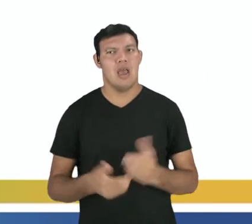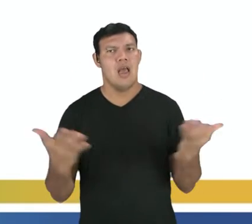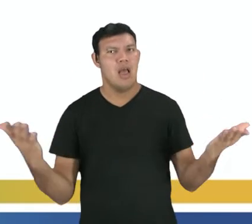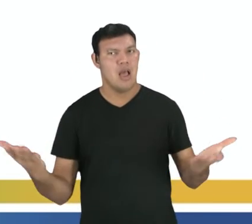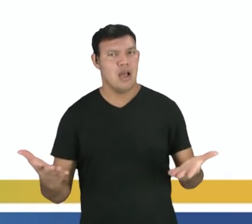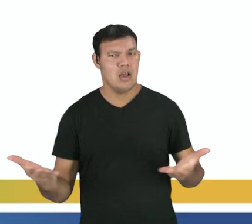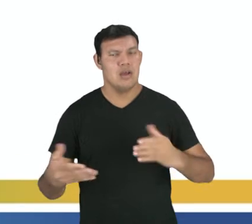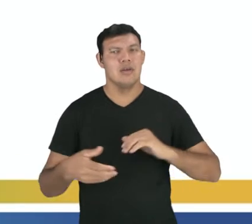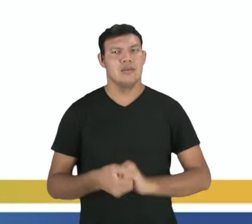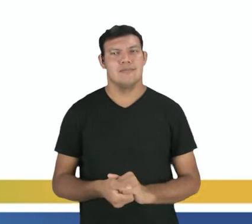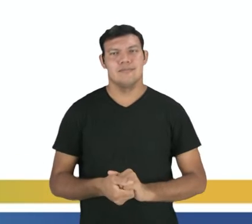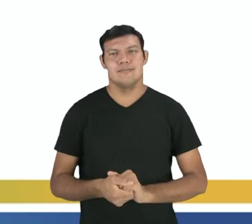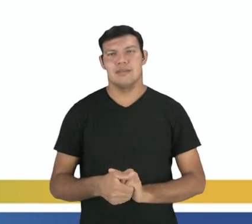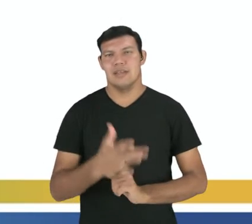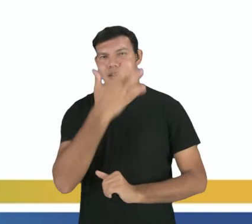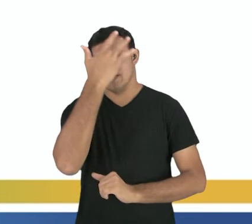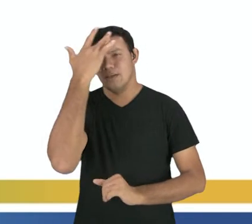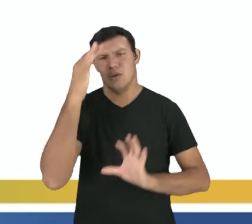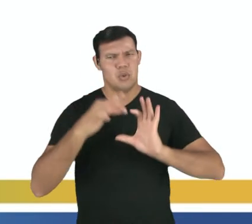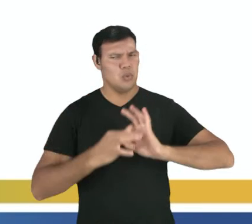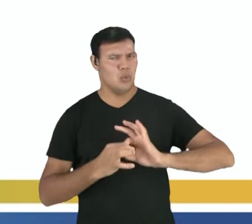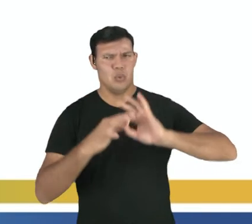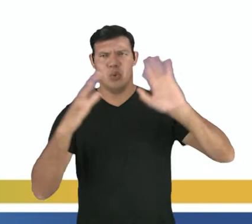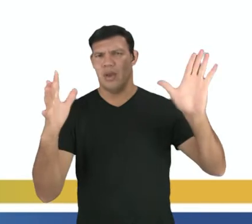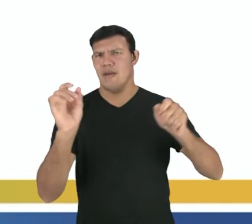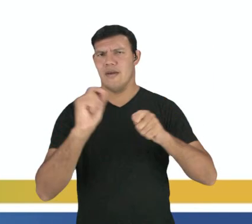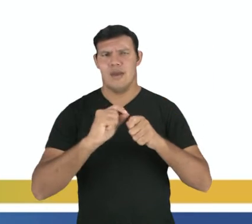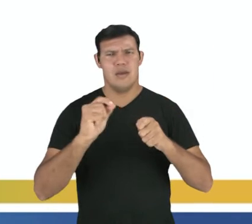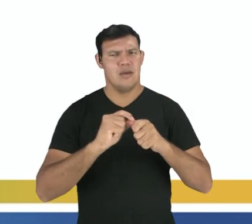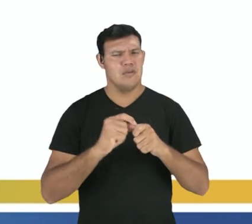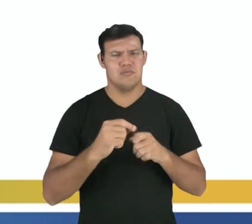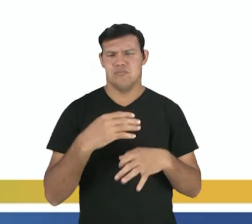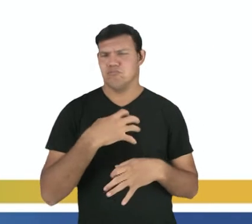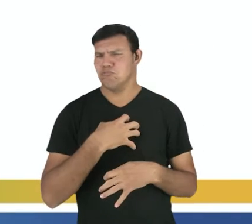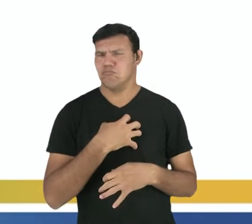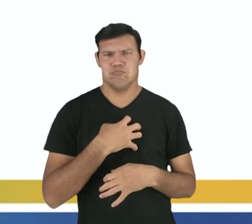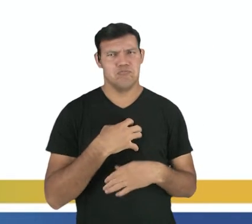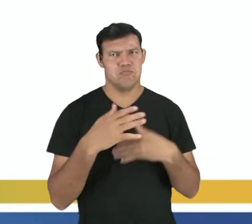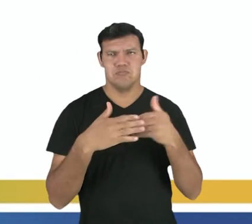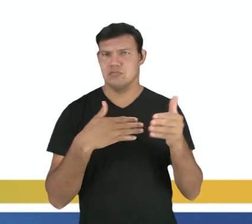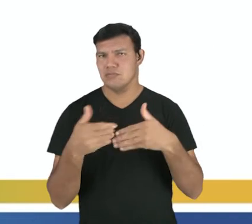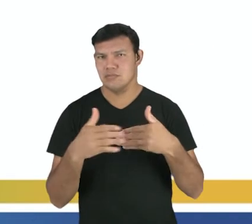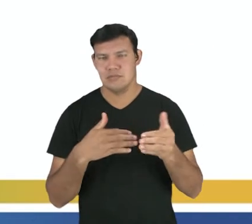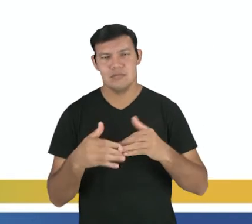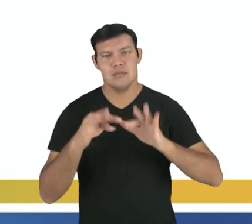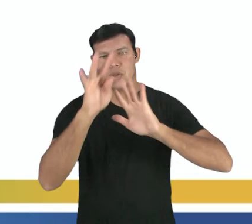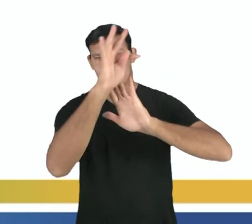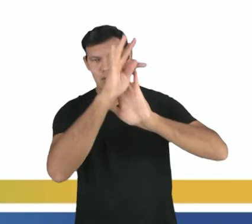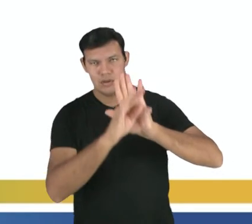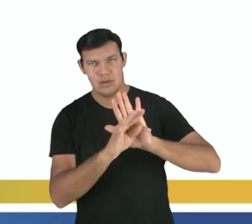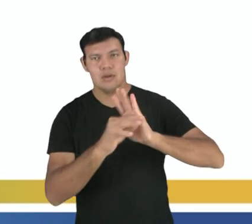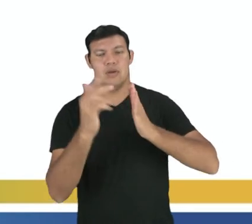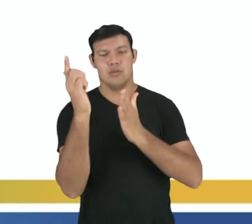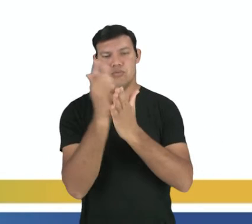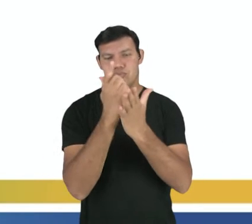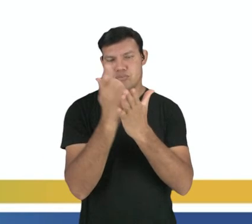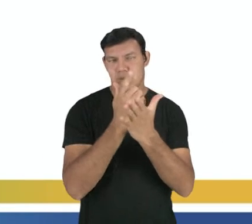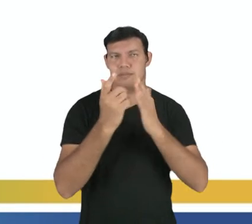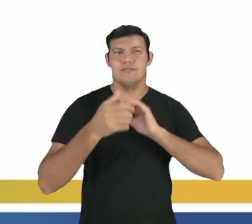aqui já foi, a pessoa já era livre para construir a forma que ela quisesse, né, o seu texto, a sua